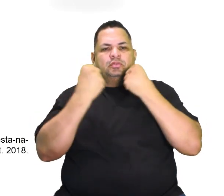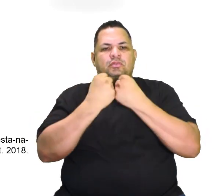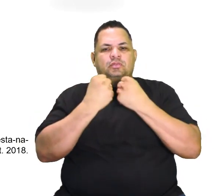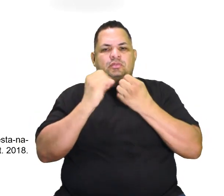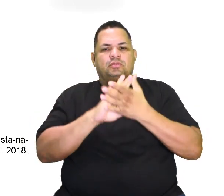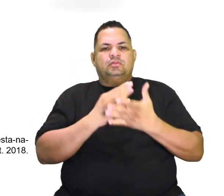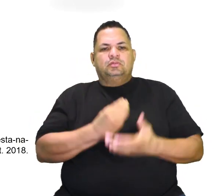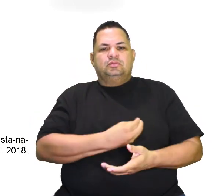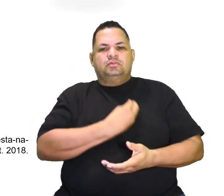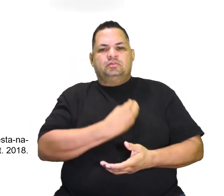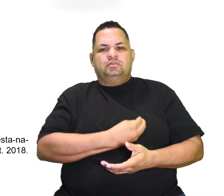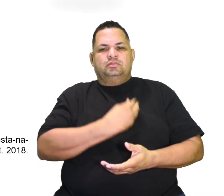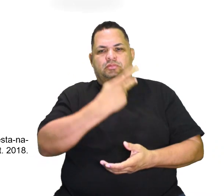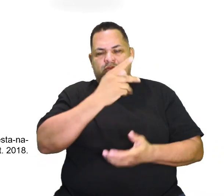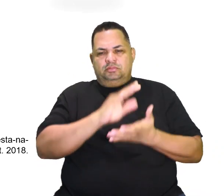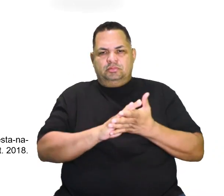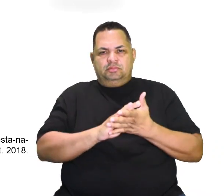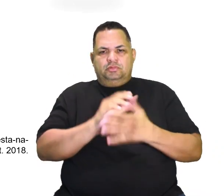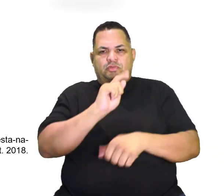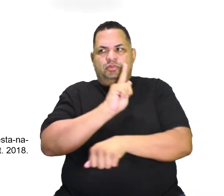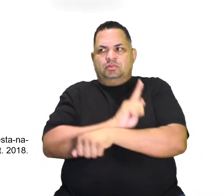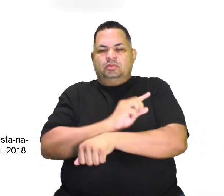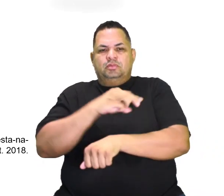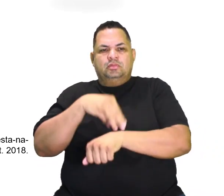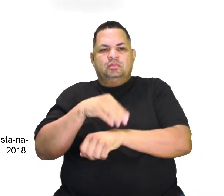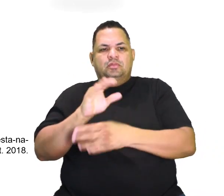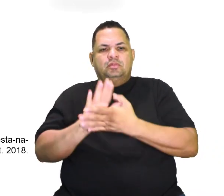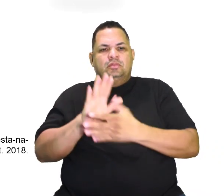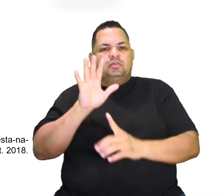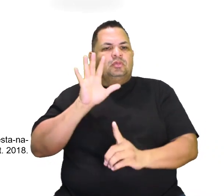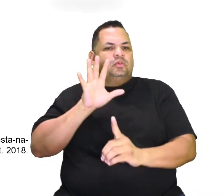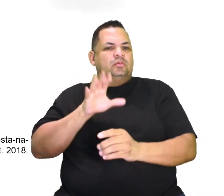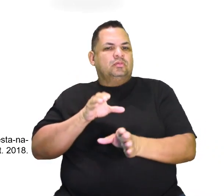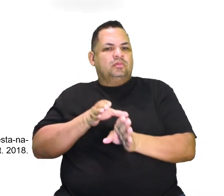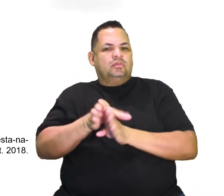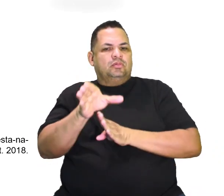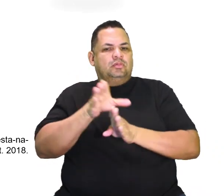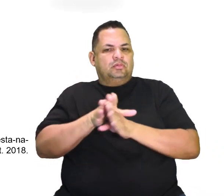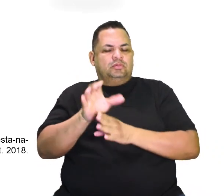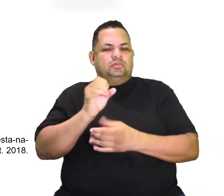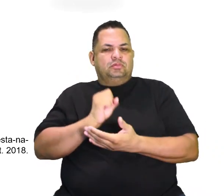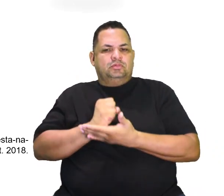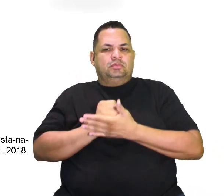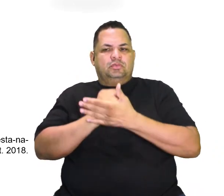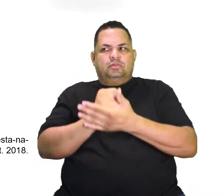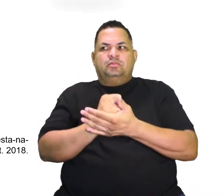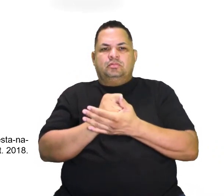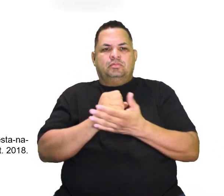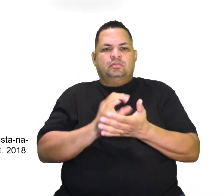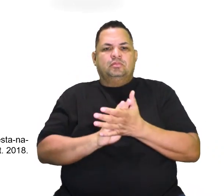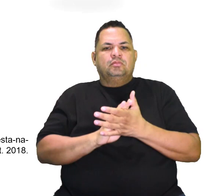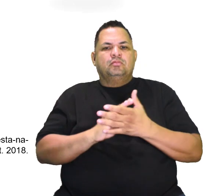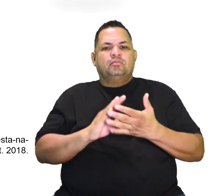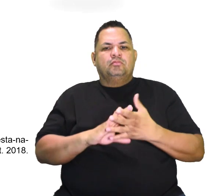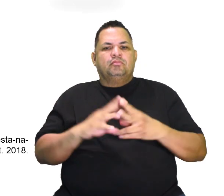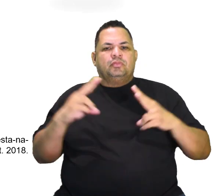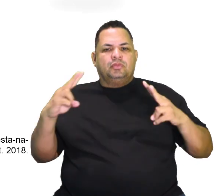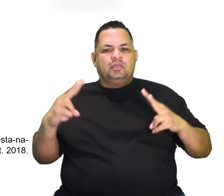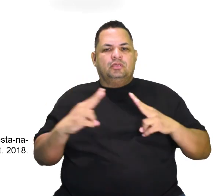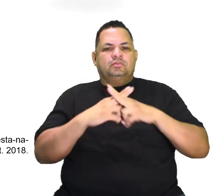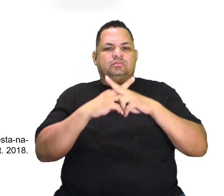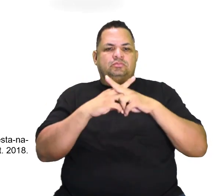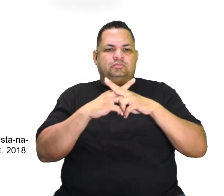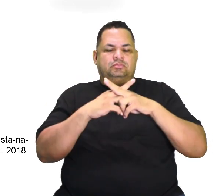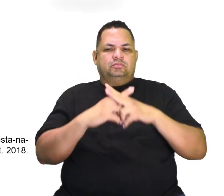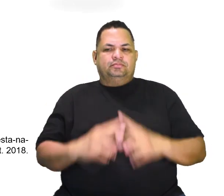Guajará-Mirim, com orientação e apoio da Fundação da Universidade Federal de Rondônia, campus de